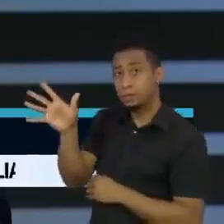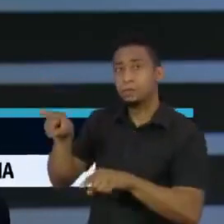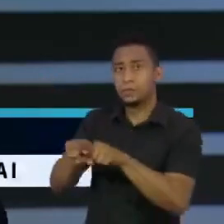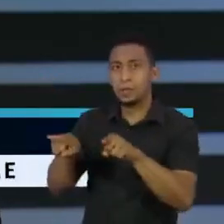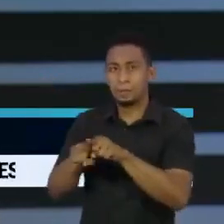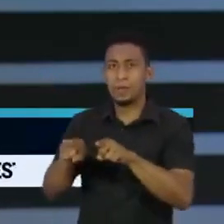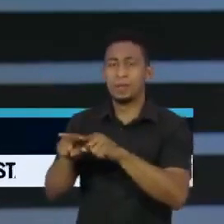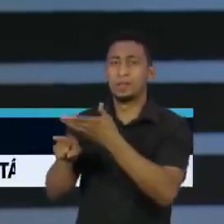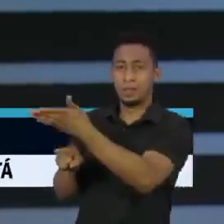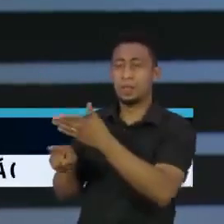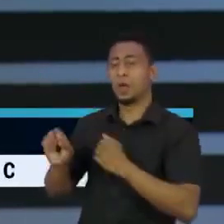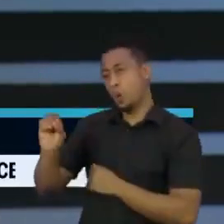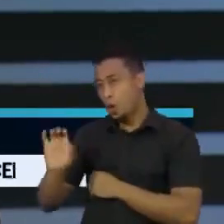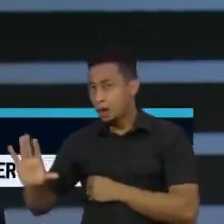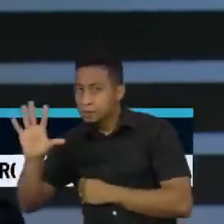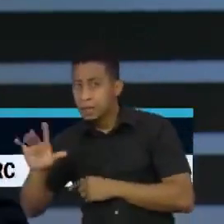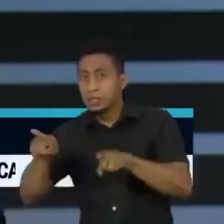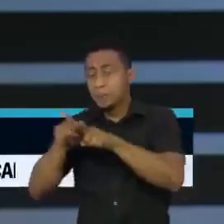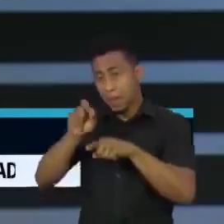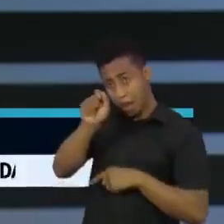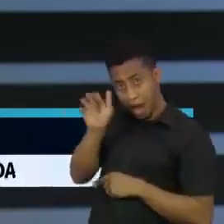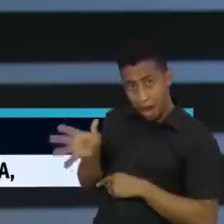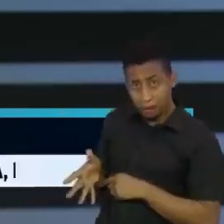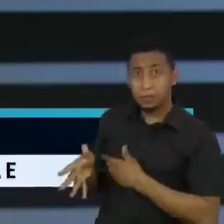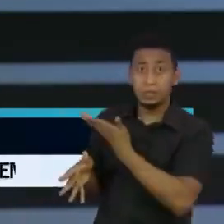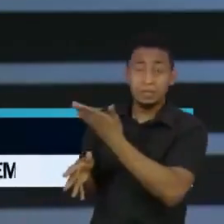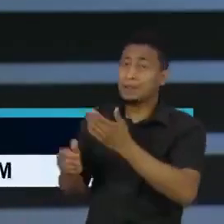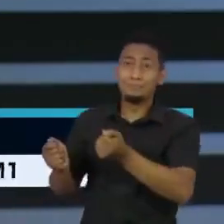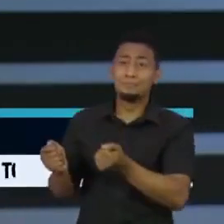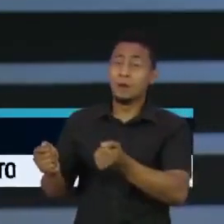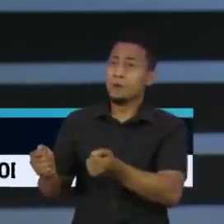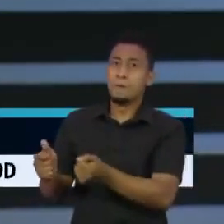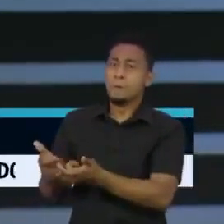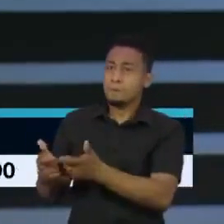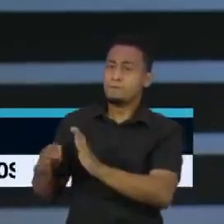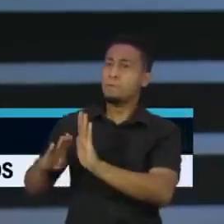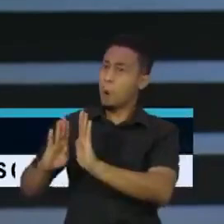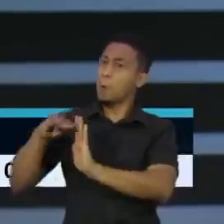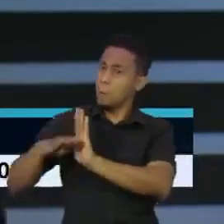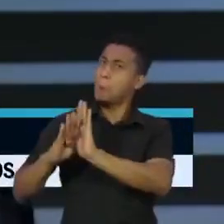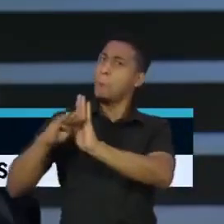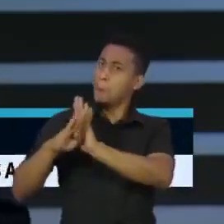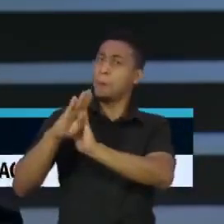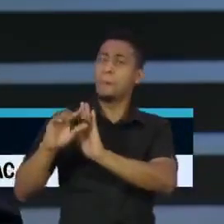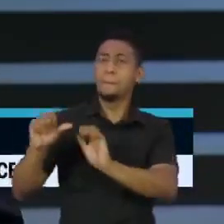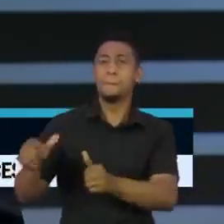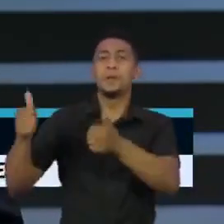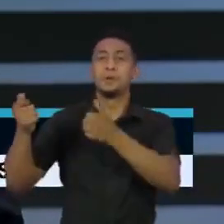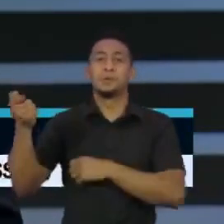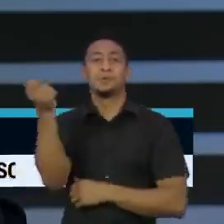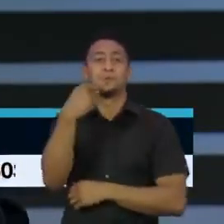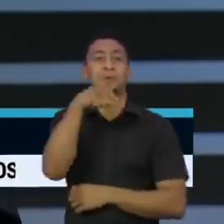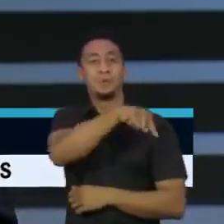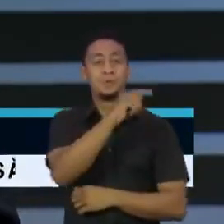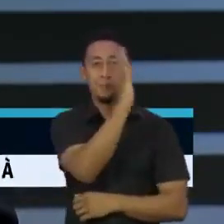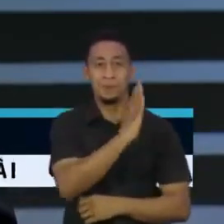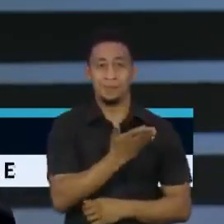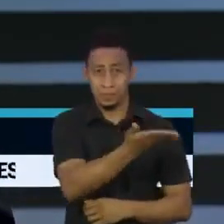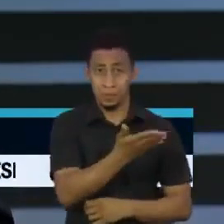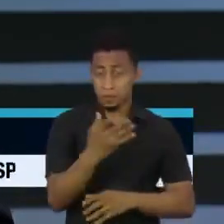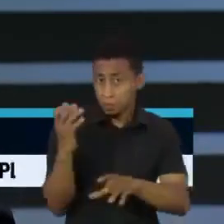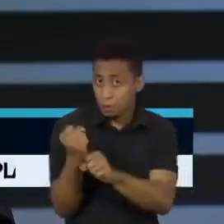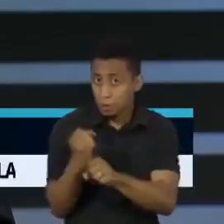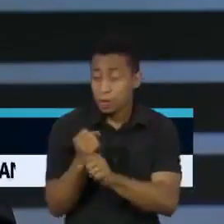Oriente Médio parte da África etc estão crescendo e em taxas bastante superiores se você sua mais isso é um